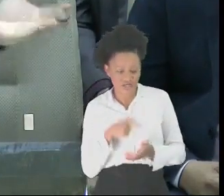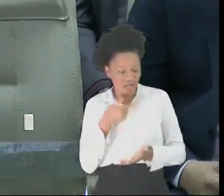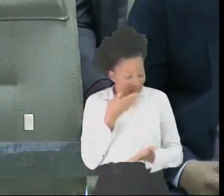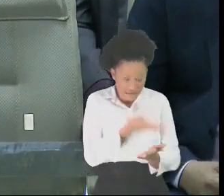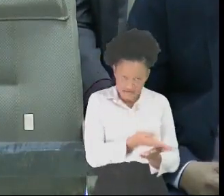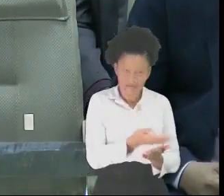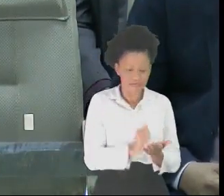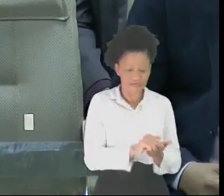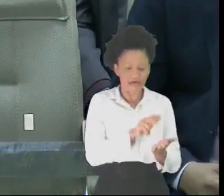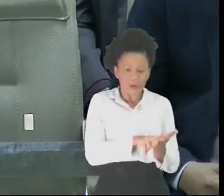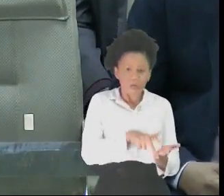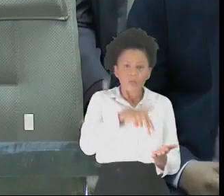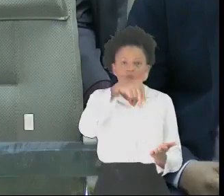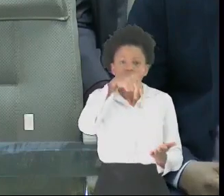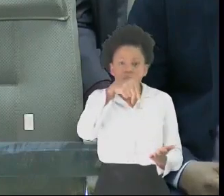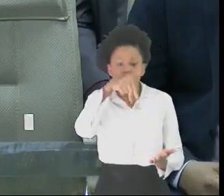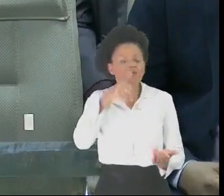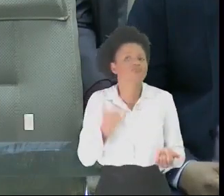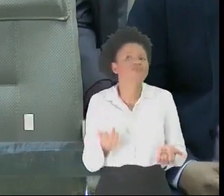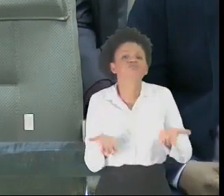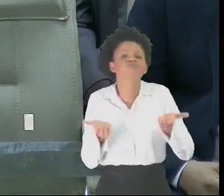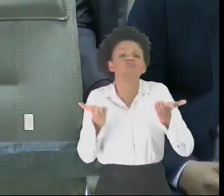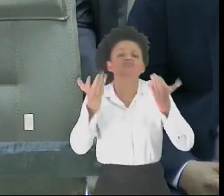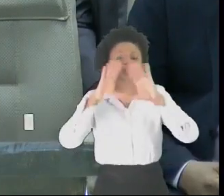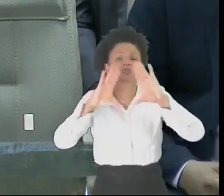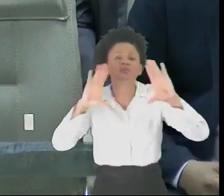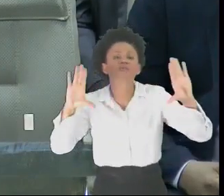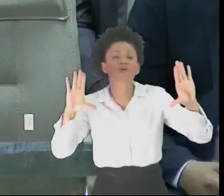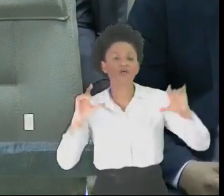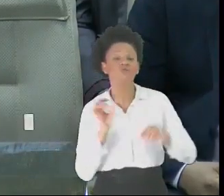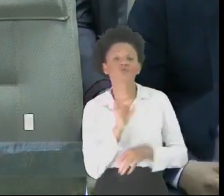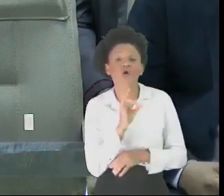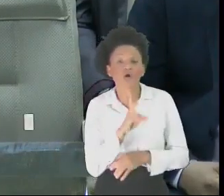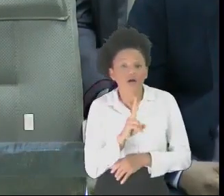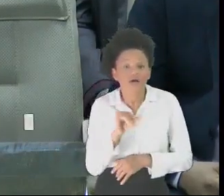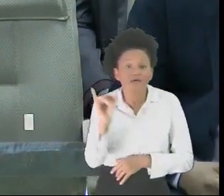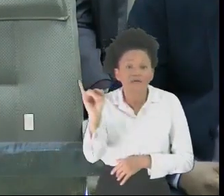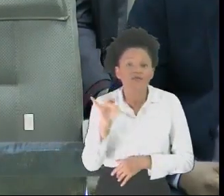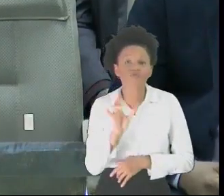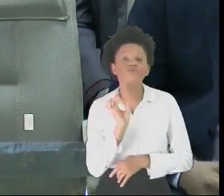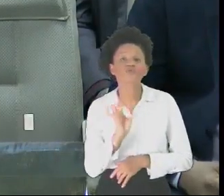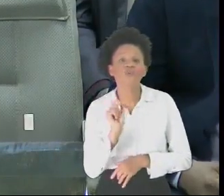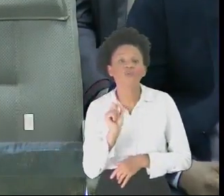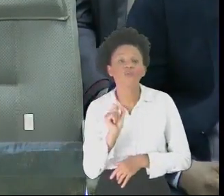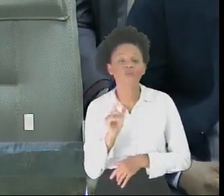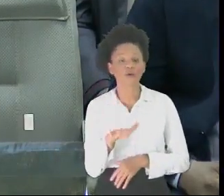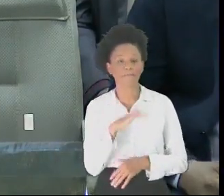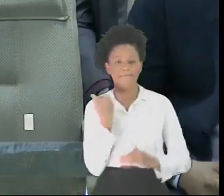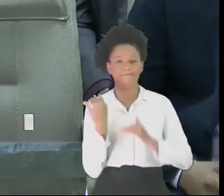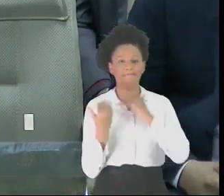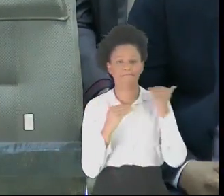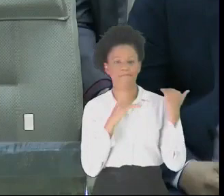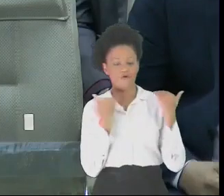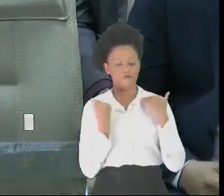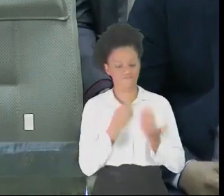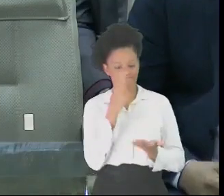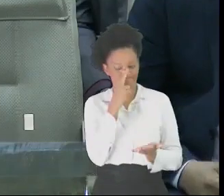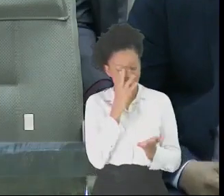aconteceu ou vai acontecer? Quem é que vai participar dela? Somente os que morreram em Cristo.